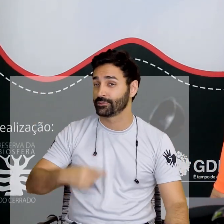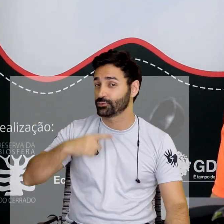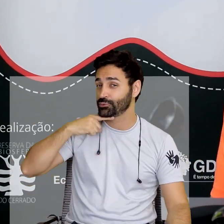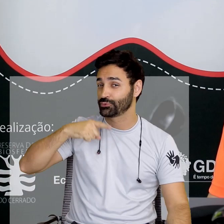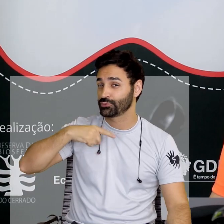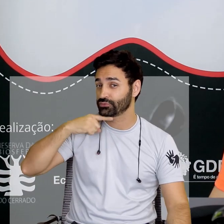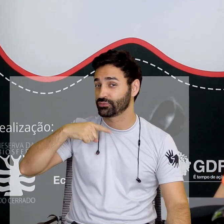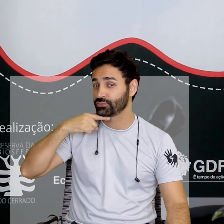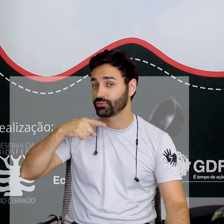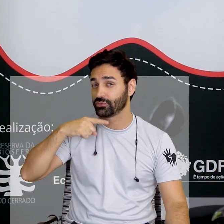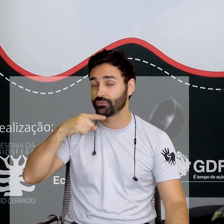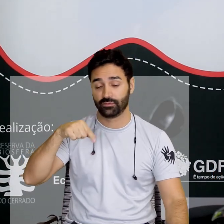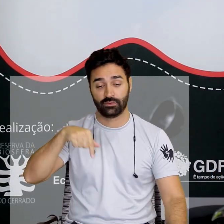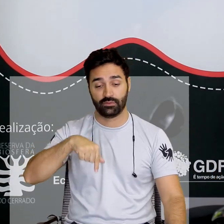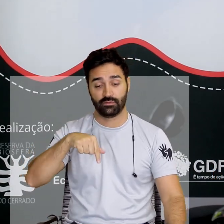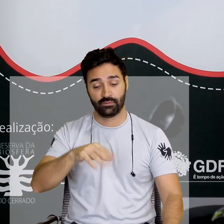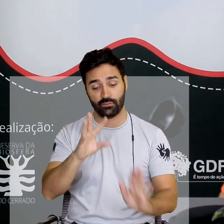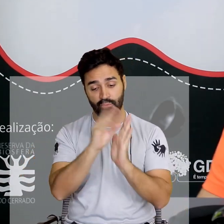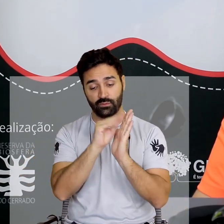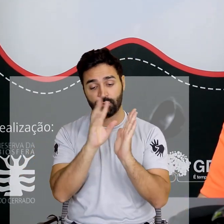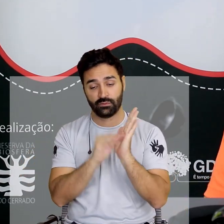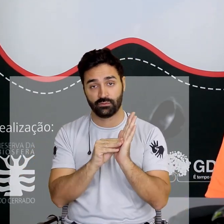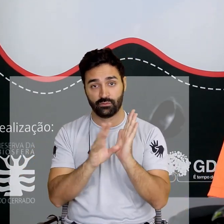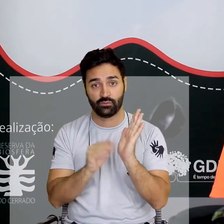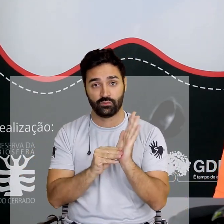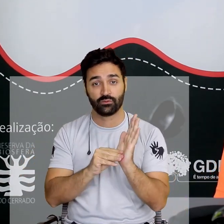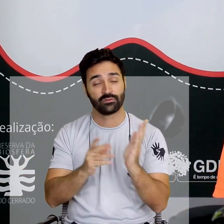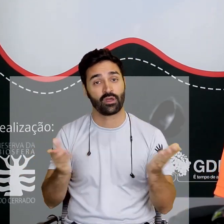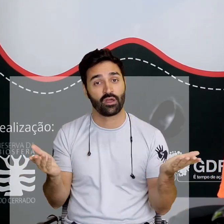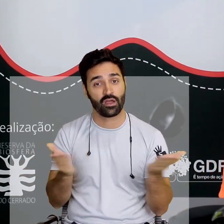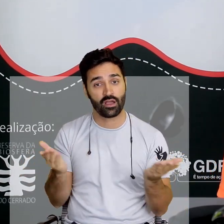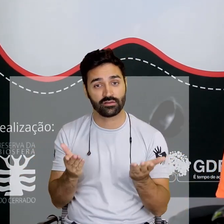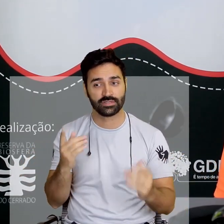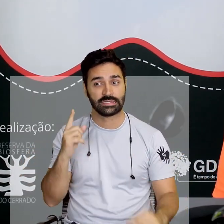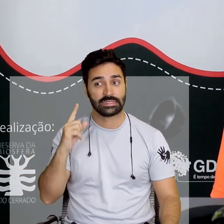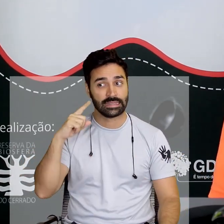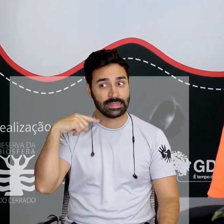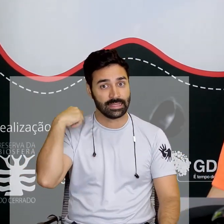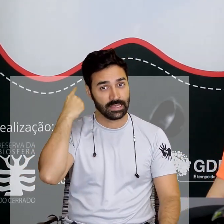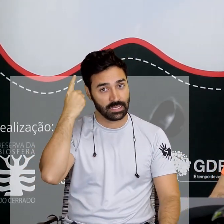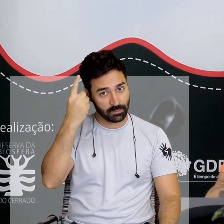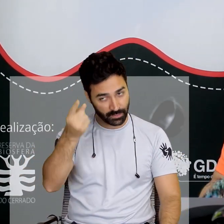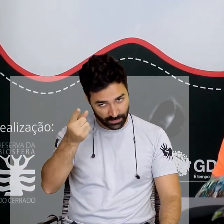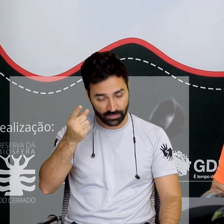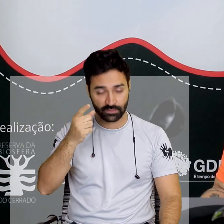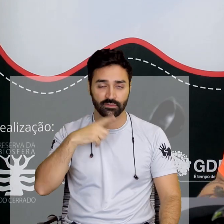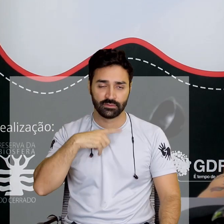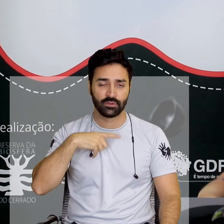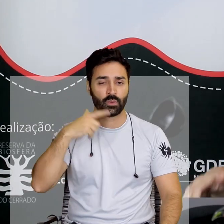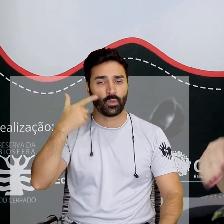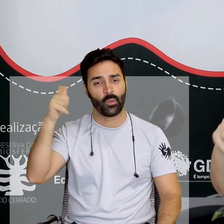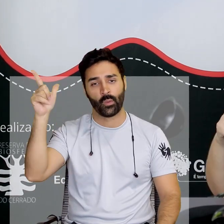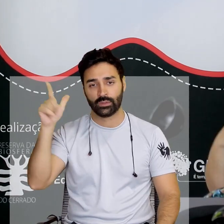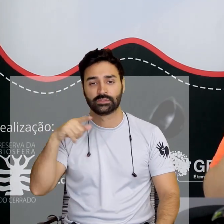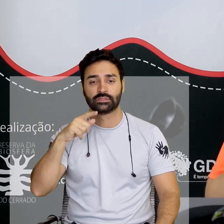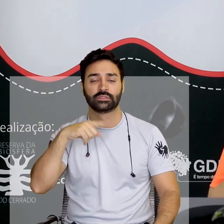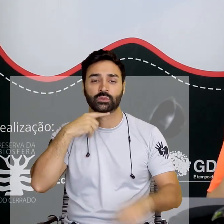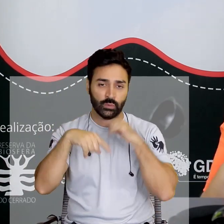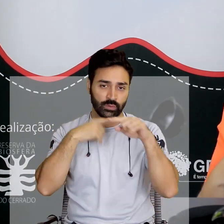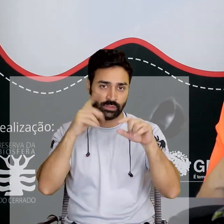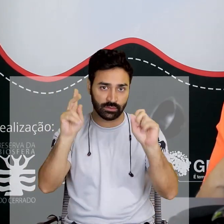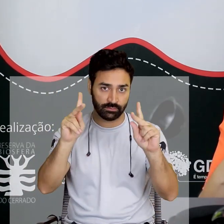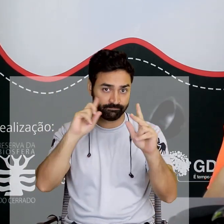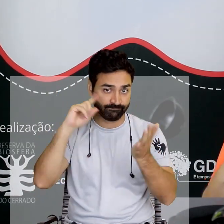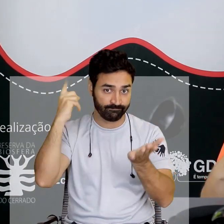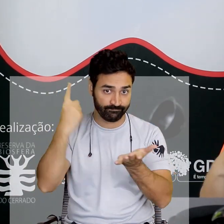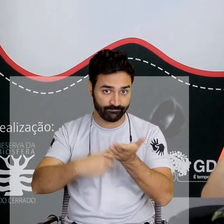relacionadas ao que a gente falou hoje. Depois a gente abre para outras dúvidas, combinado? Então eu vou